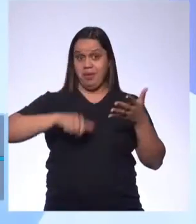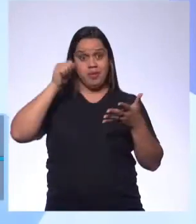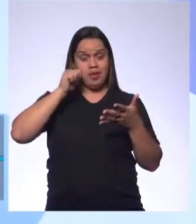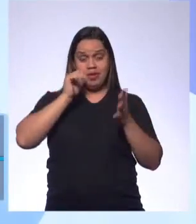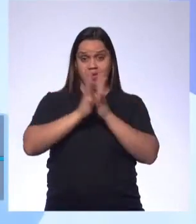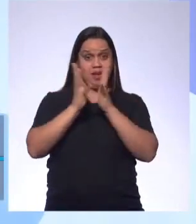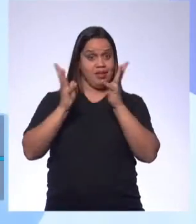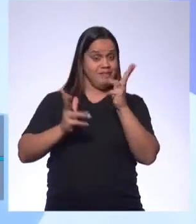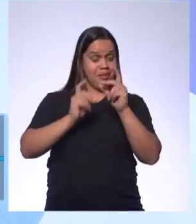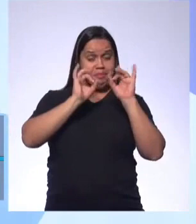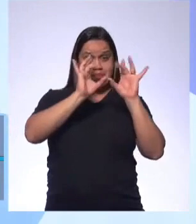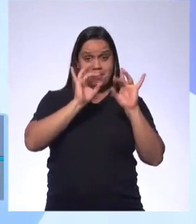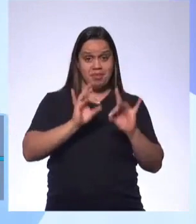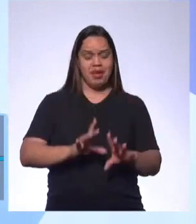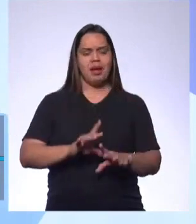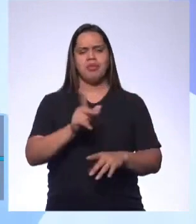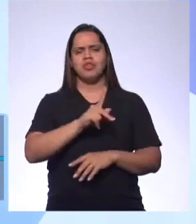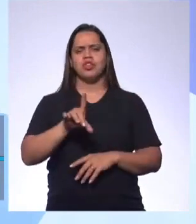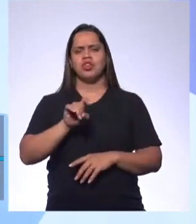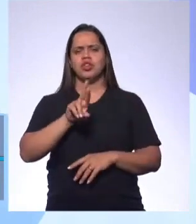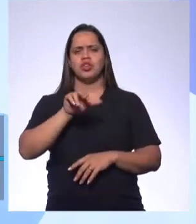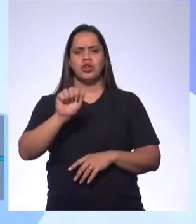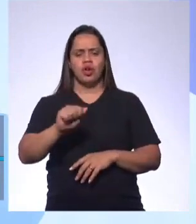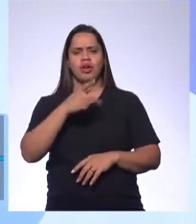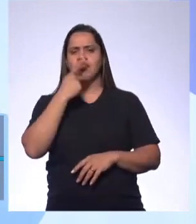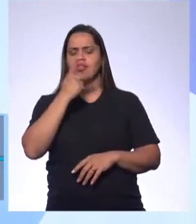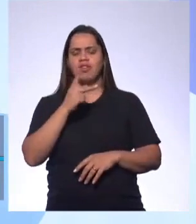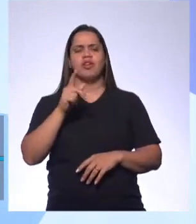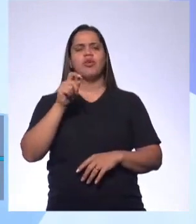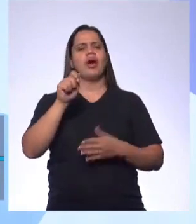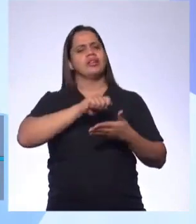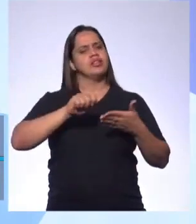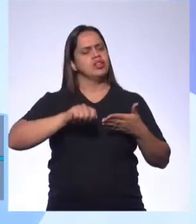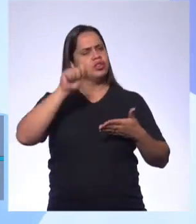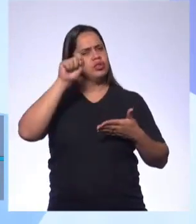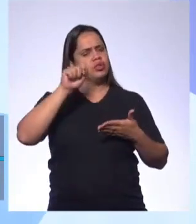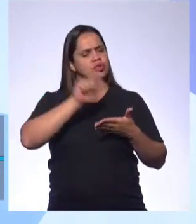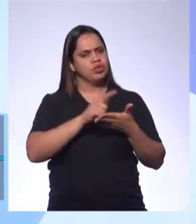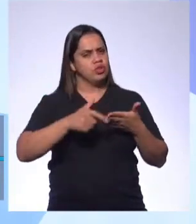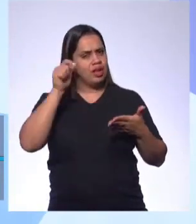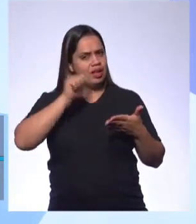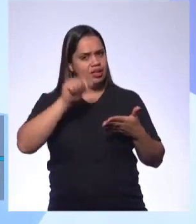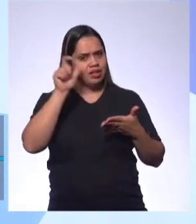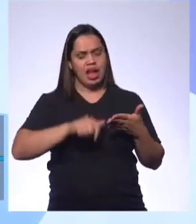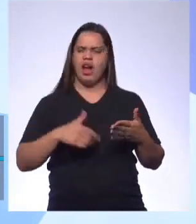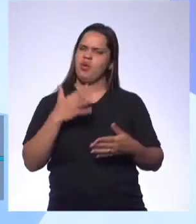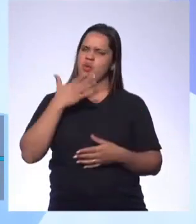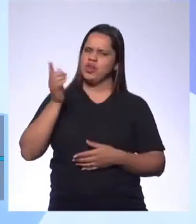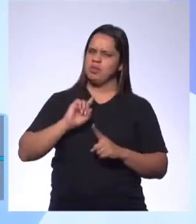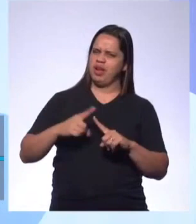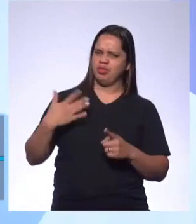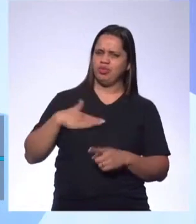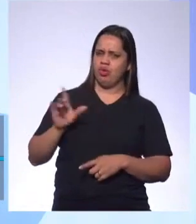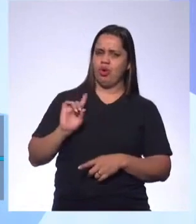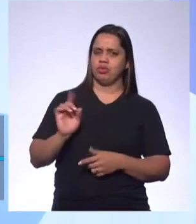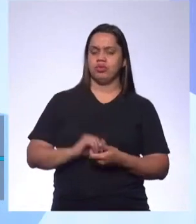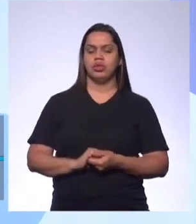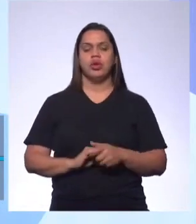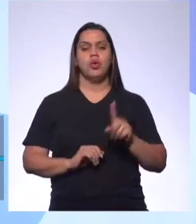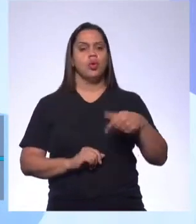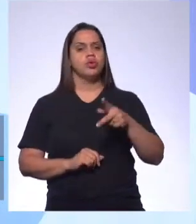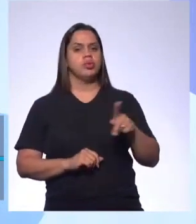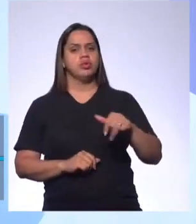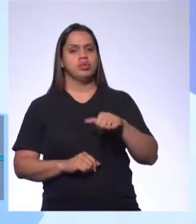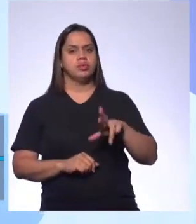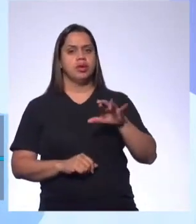professora Dora, né? A Marina é escritora e jornalista, conheço, mas não gosto muito. Olha, o professor